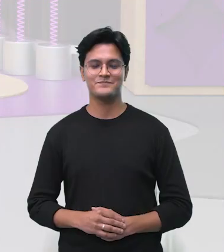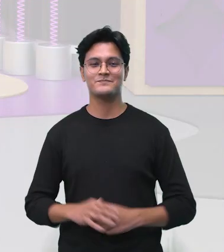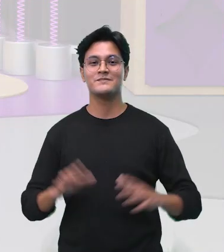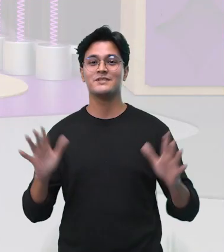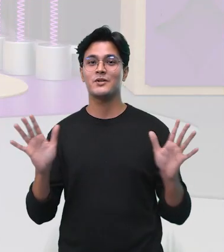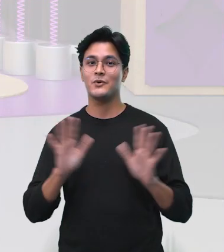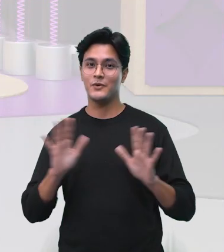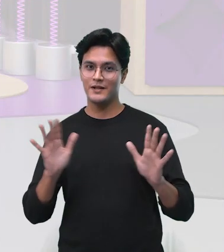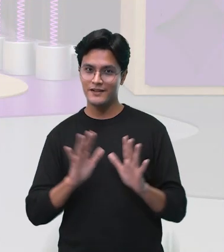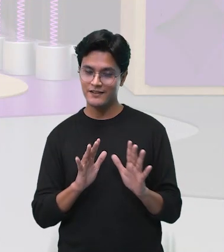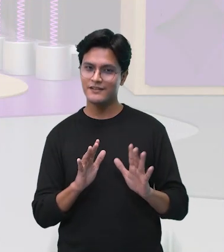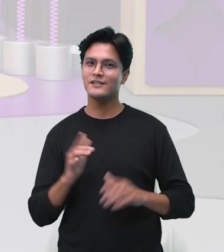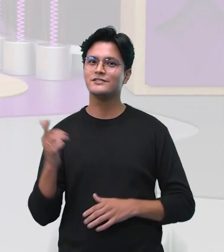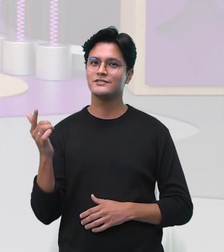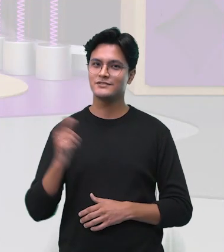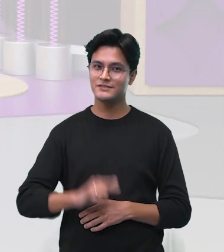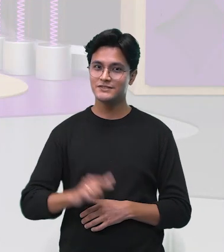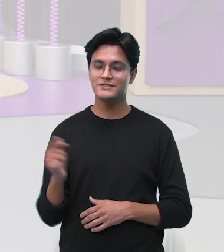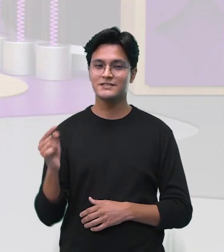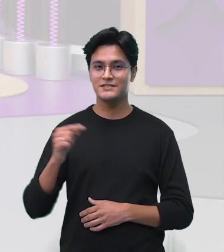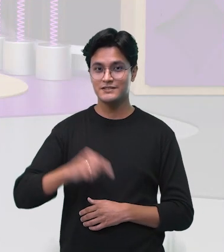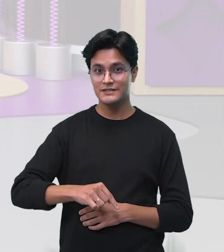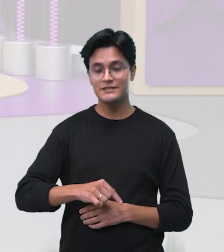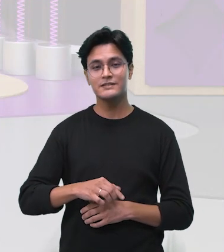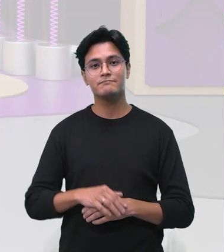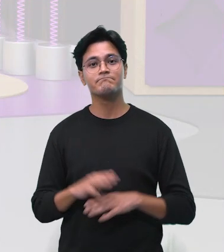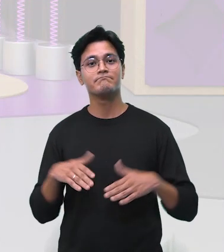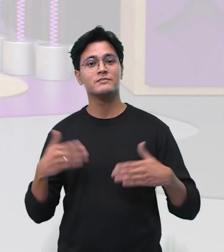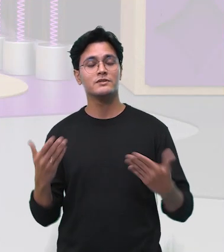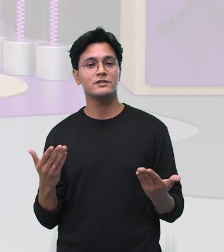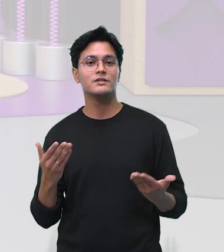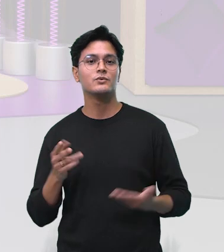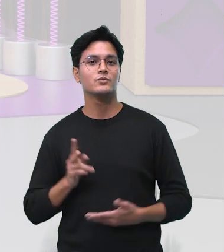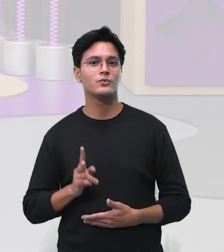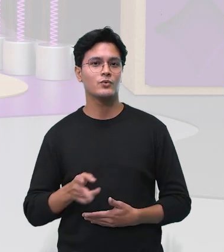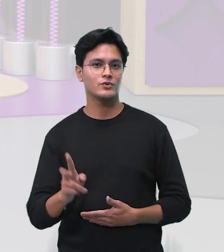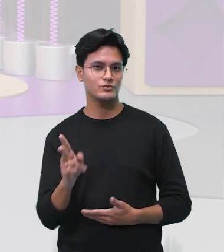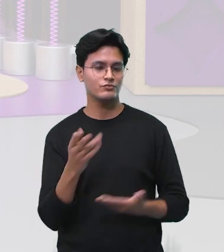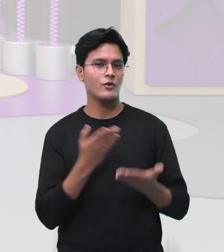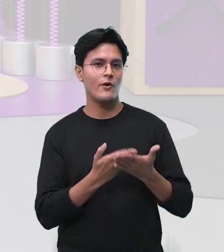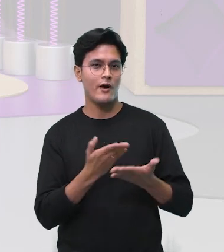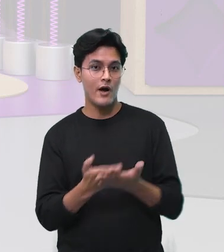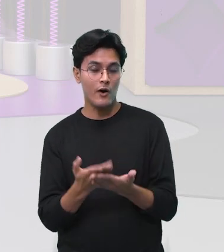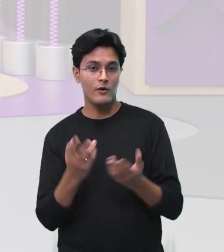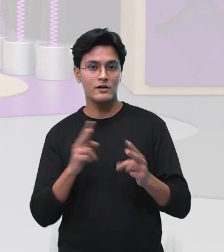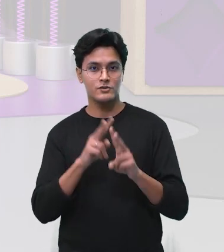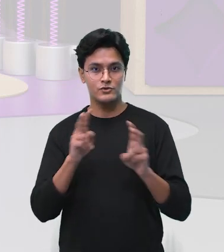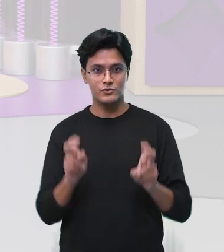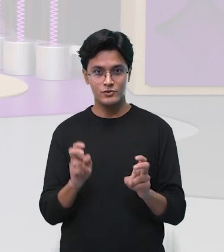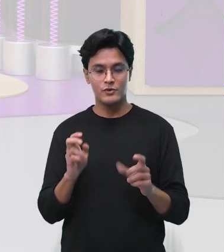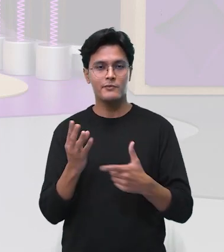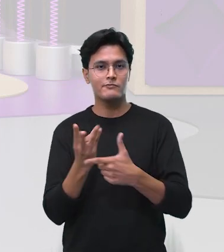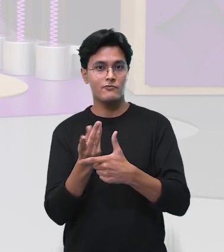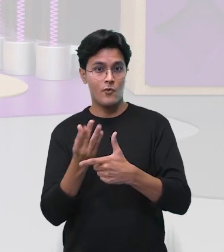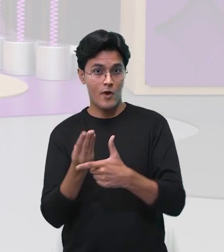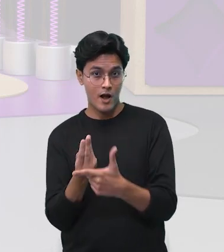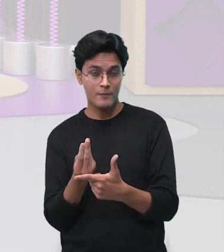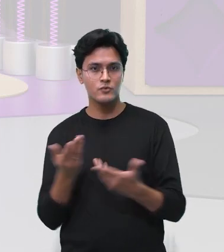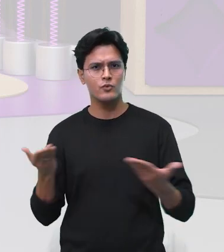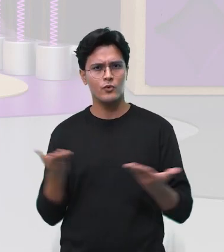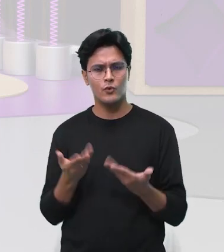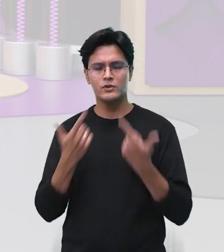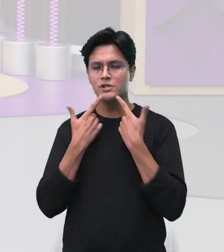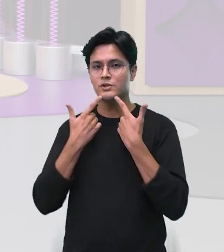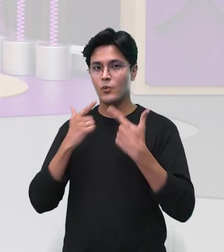Olá, mais uma vez estamos aqui então para continuarmos as nossas aulas sobre álgebra, linguagem algébrica.